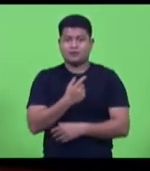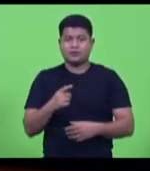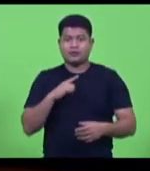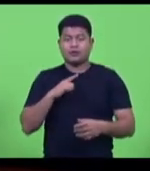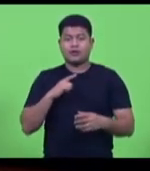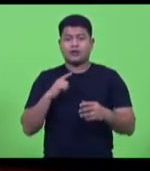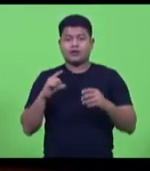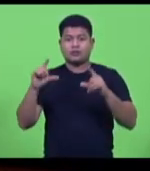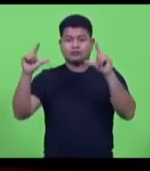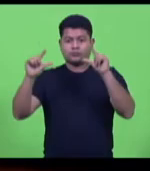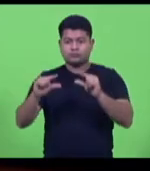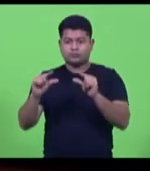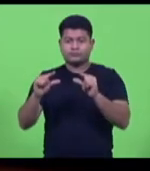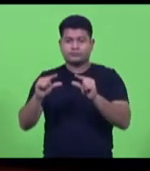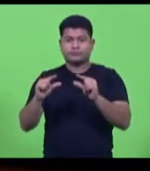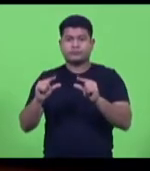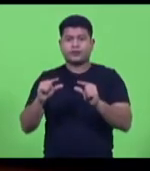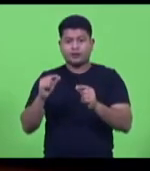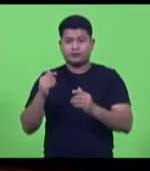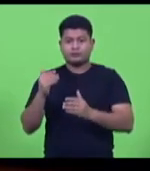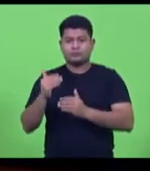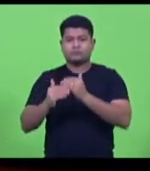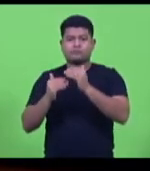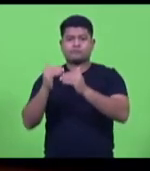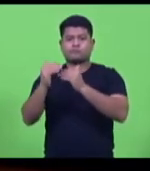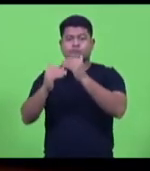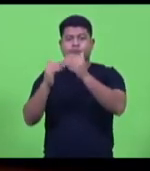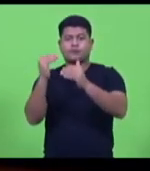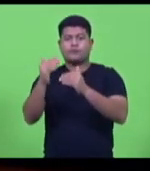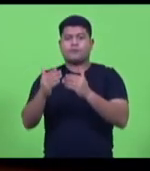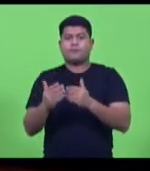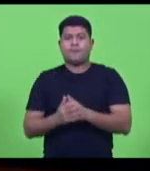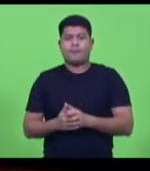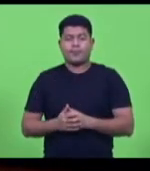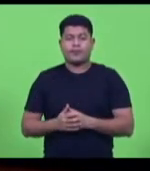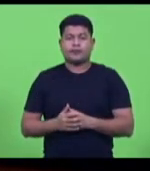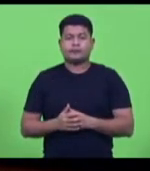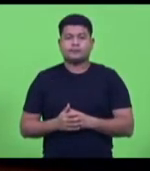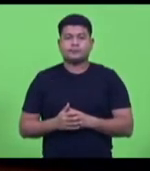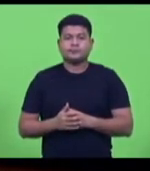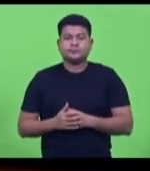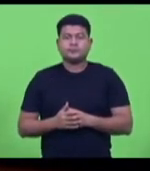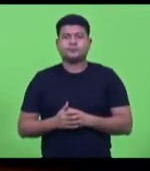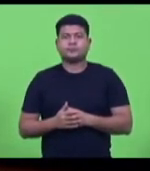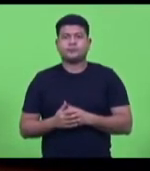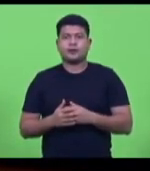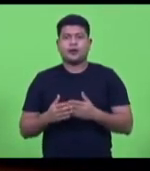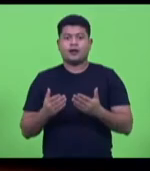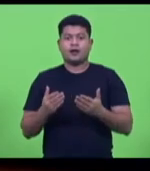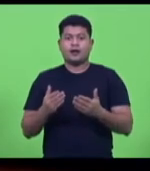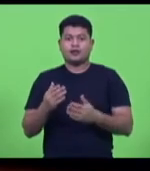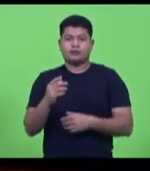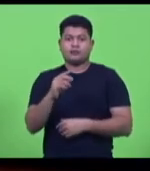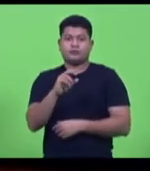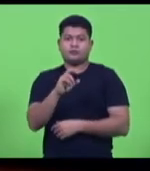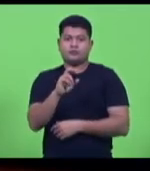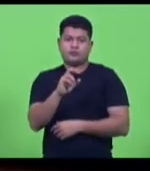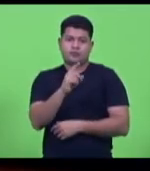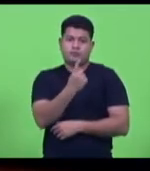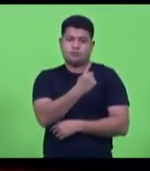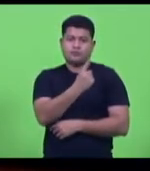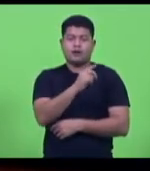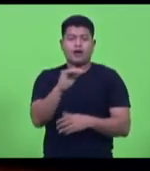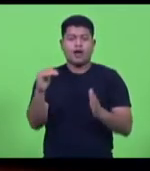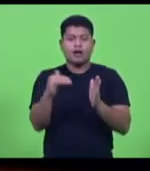exposição, e isso vai aumentando gradativamente ao longo do percurso escolar. Do primeiro ao quinto ano são realizados